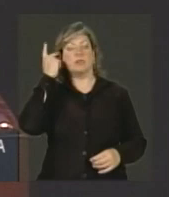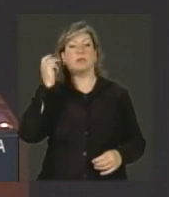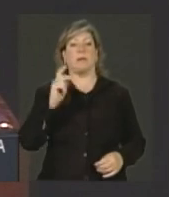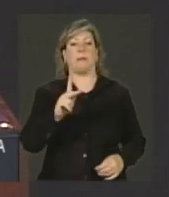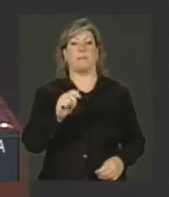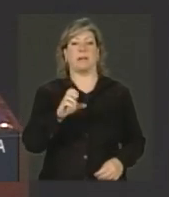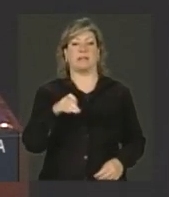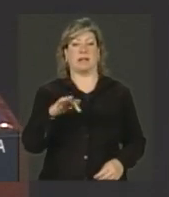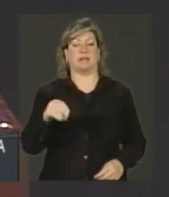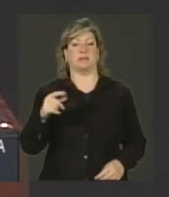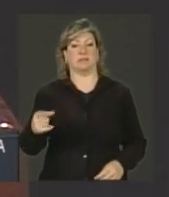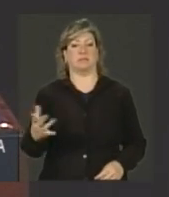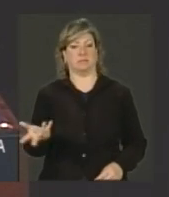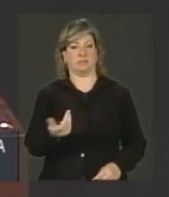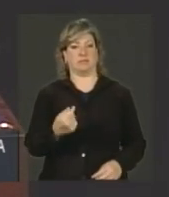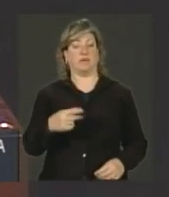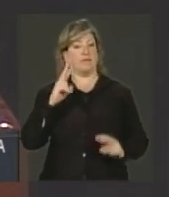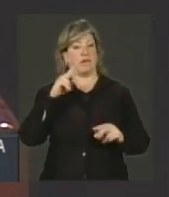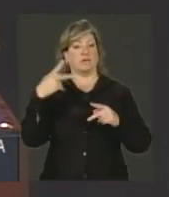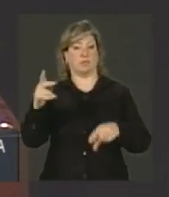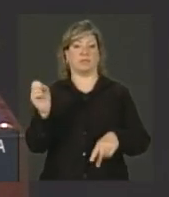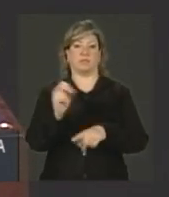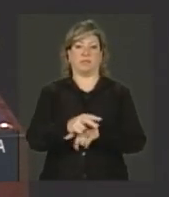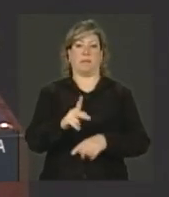estão aqui prestigiando a sua posse.